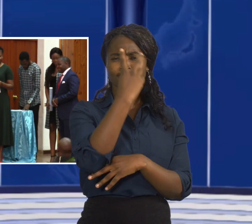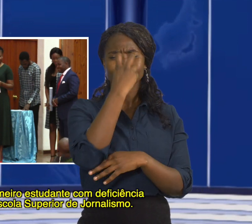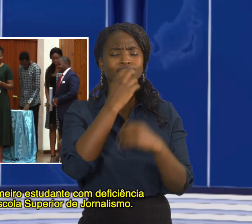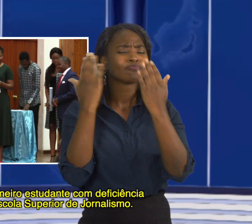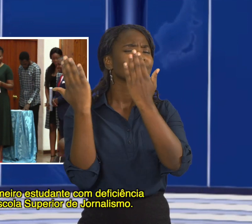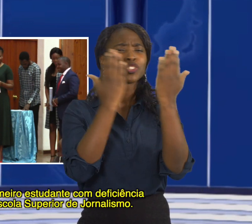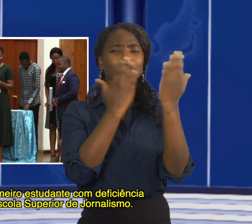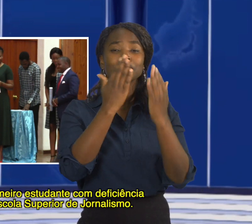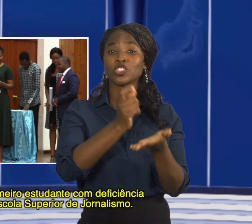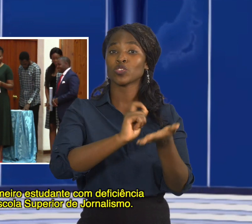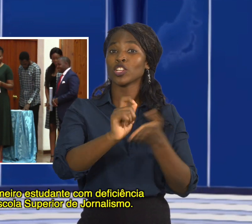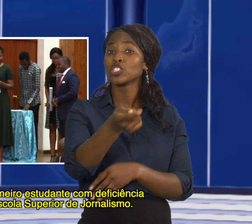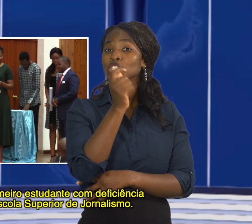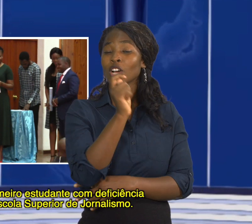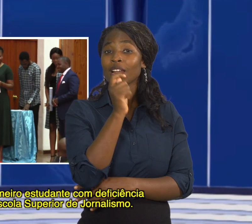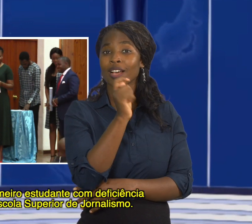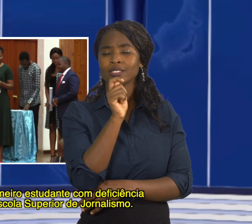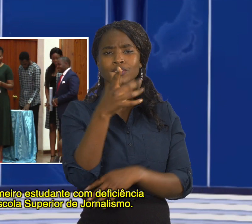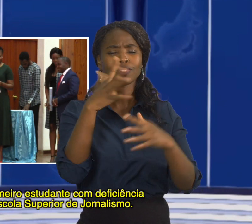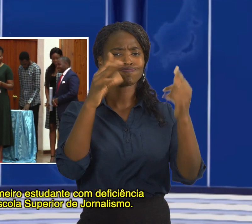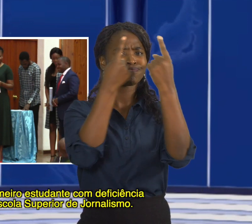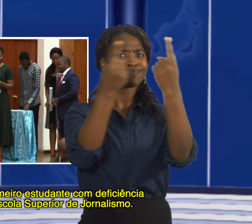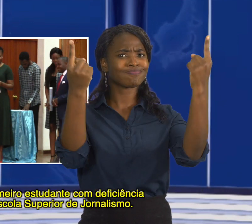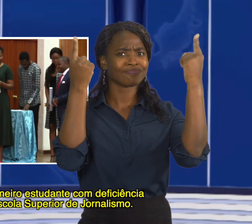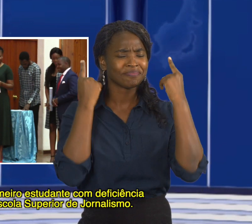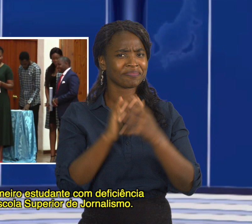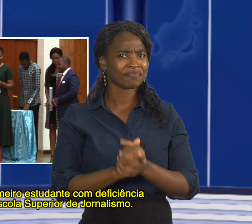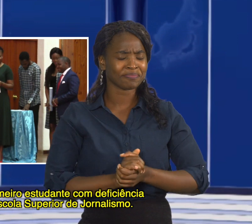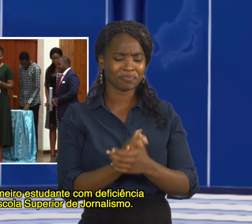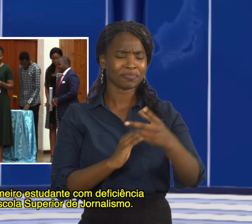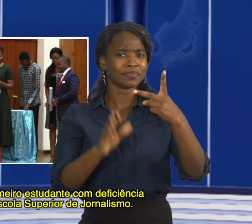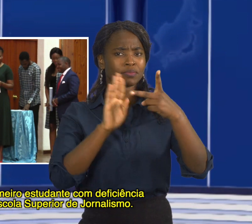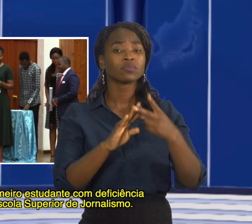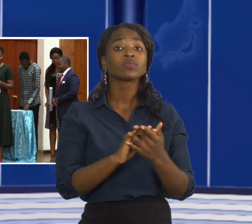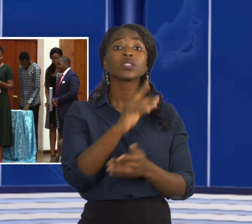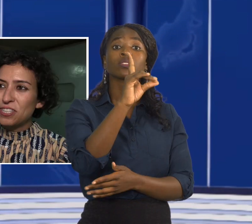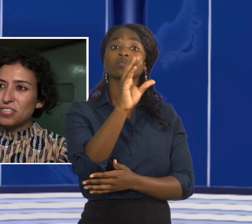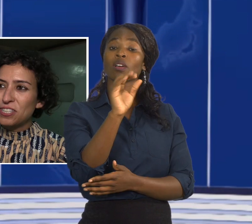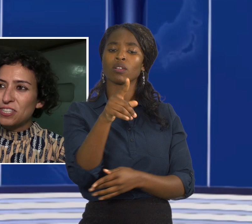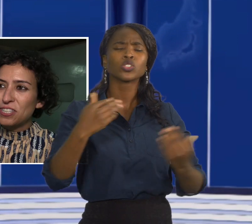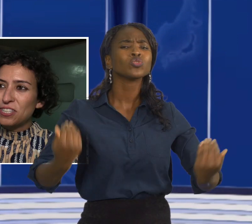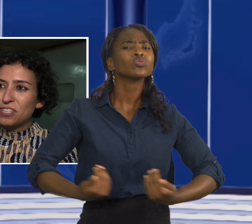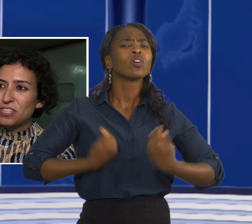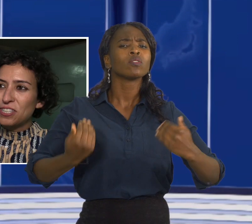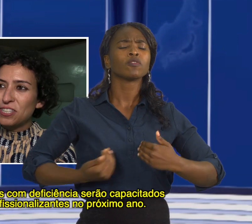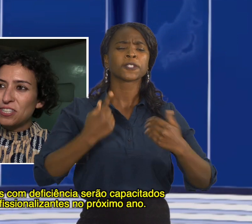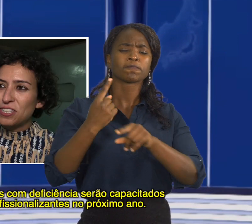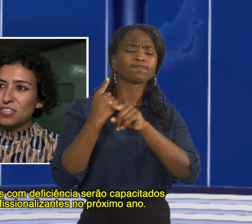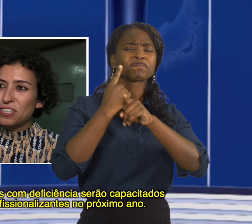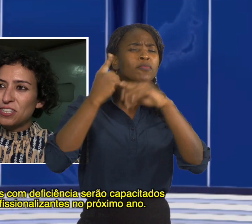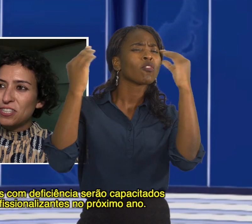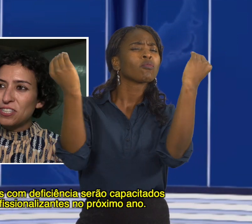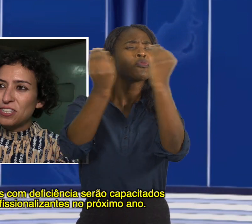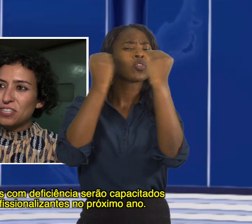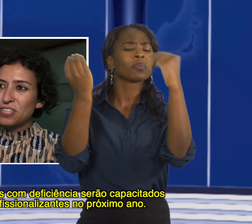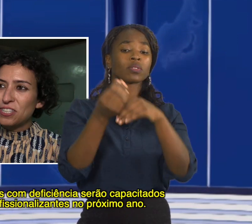Graduado primeiro estudante com deficiência visual na Escola Superior de Jornalismo. Mais de 100